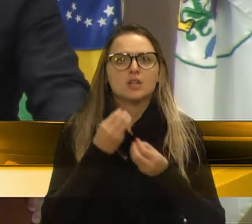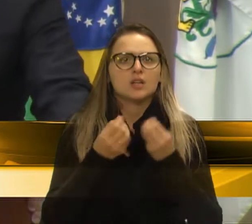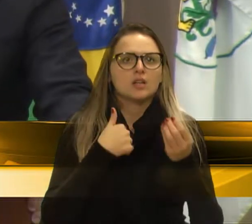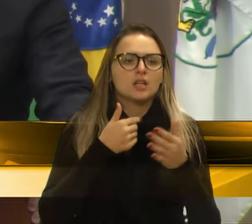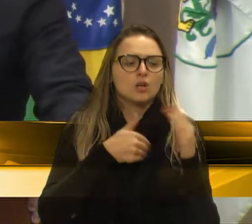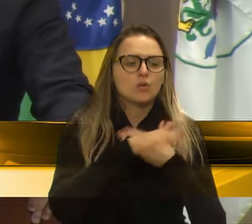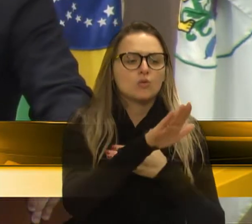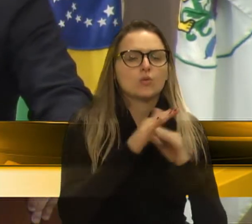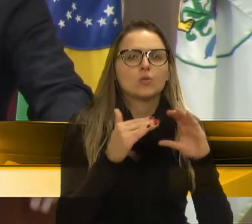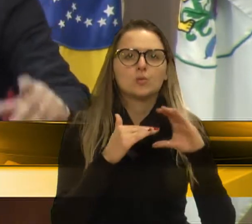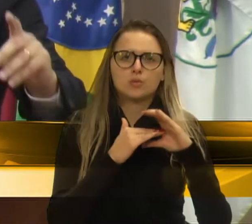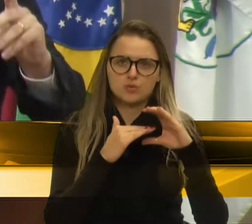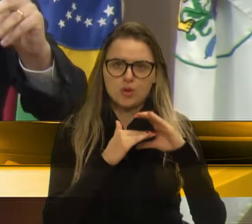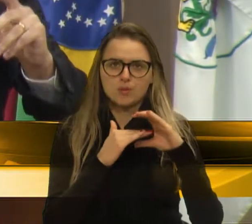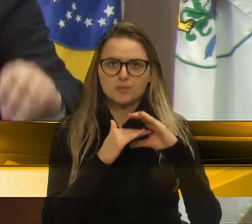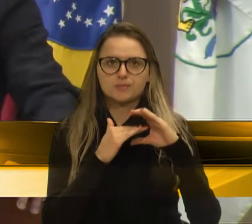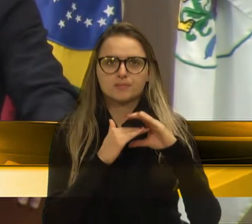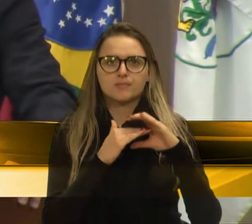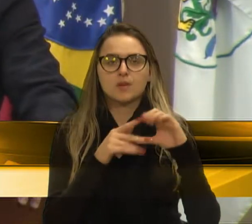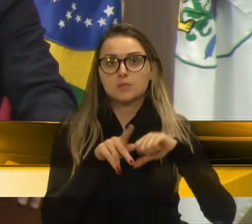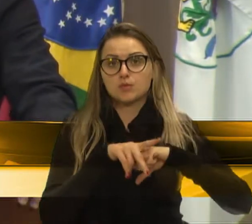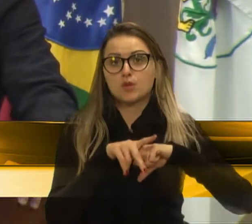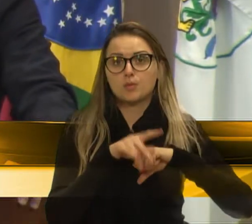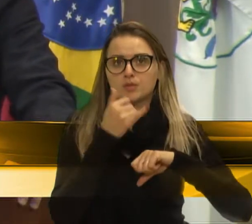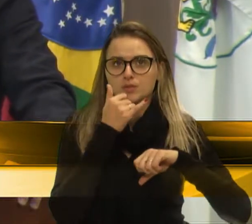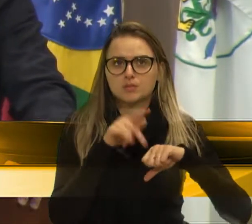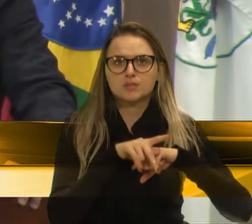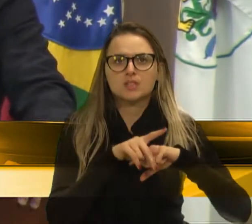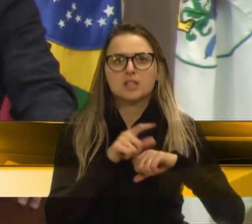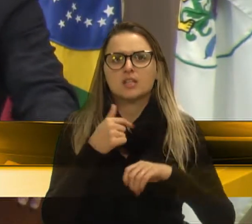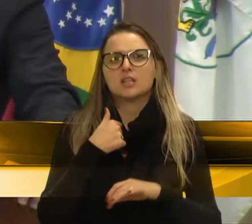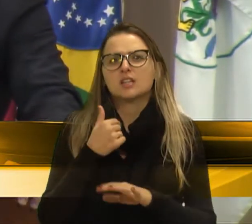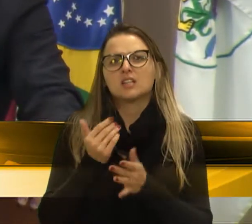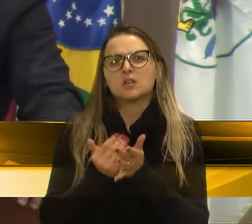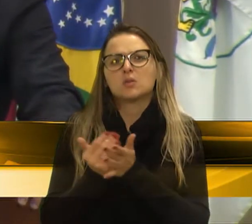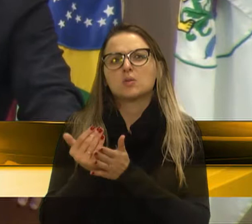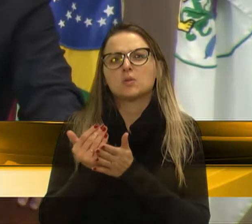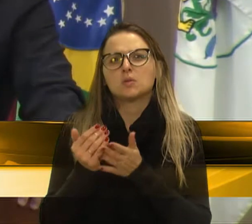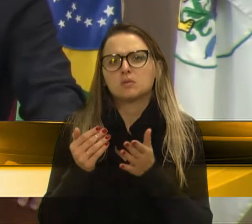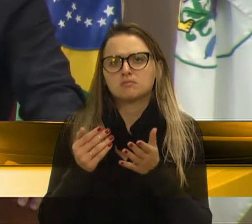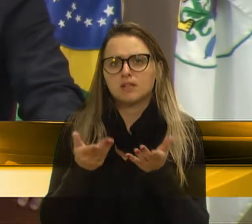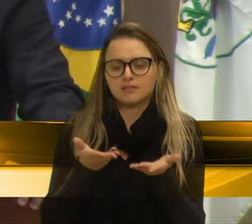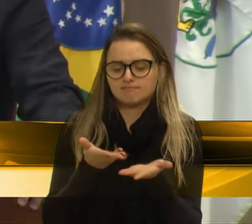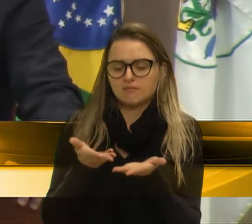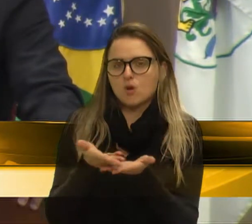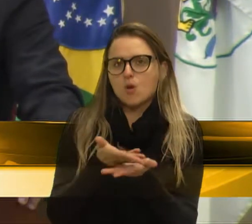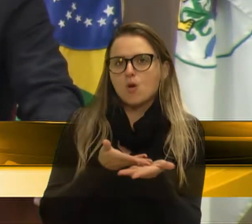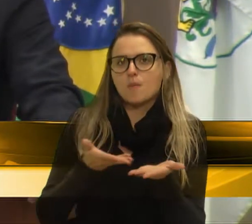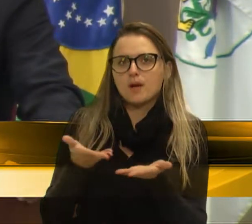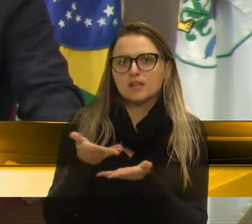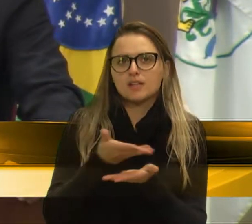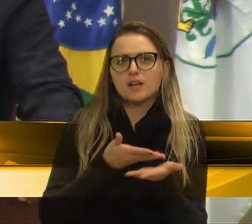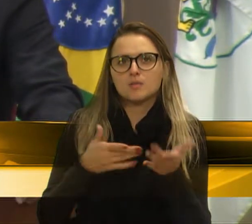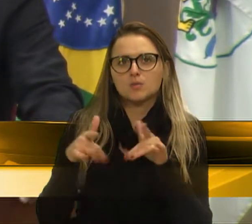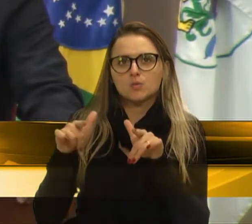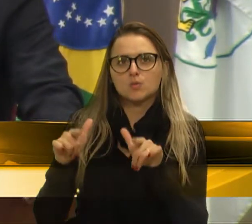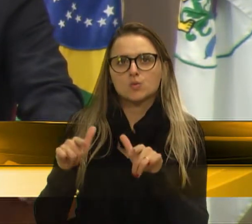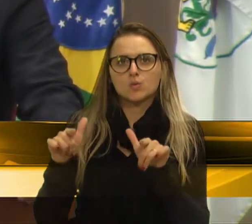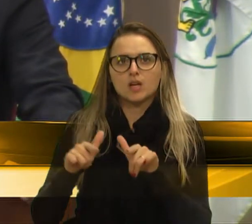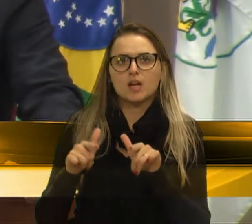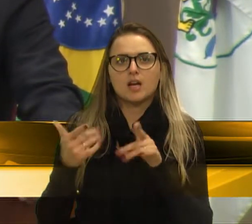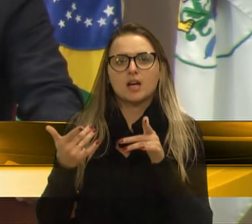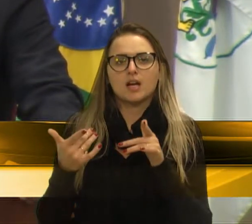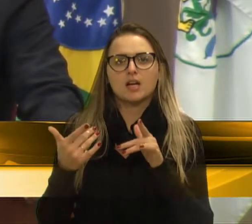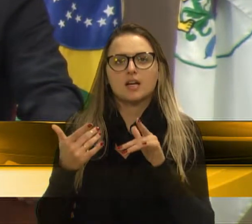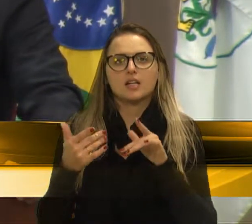shopping e acabei pedindo um tira-gosto, numa daqueles espaços do shopping, da